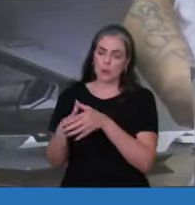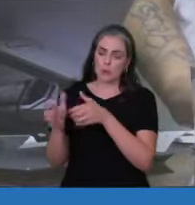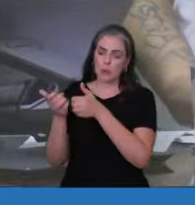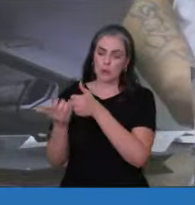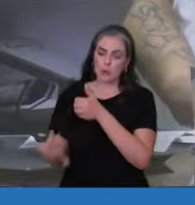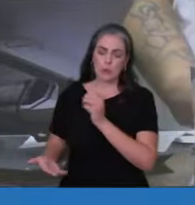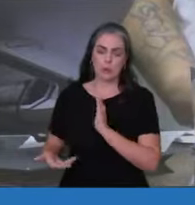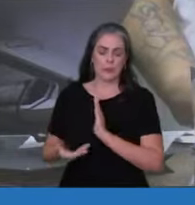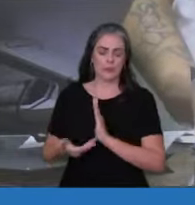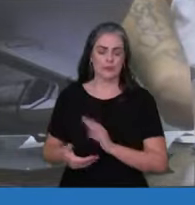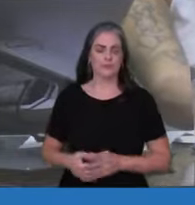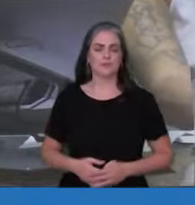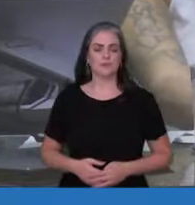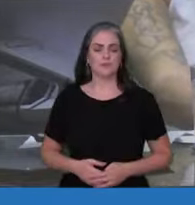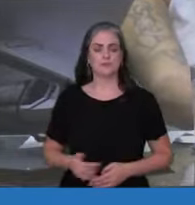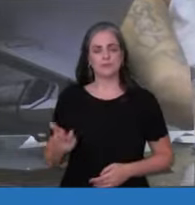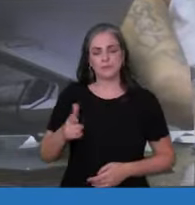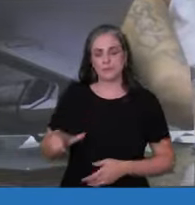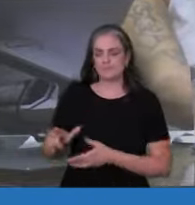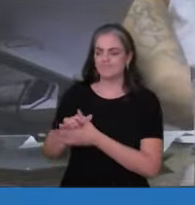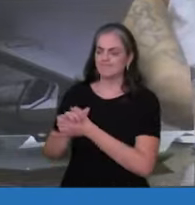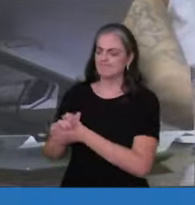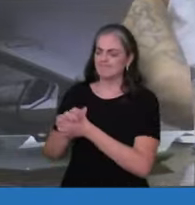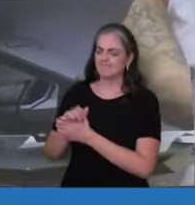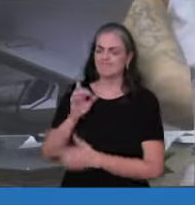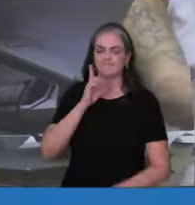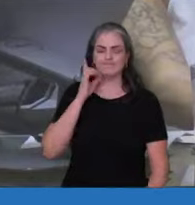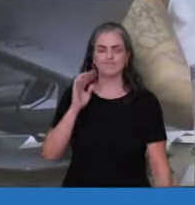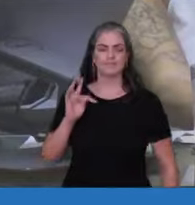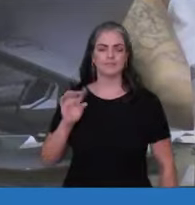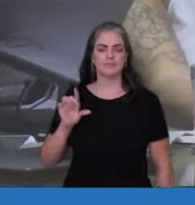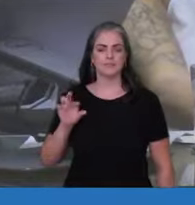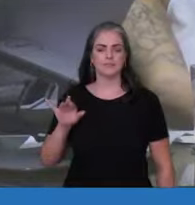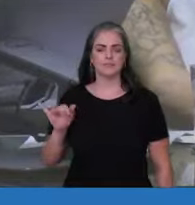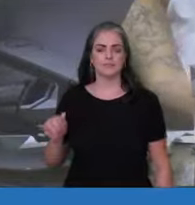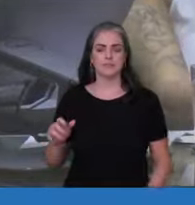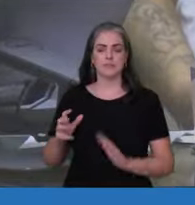Saudando novamente a deputada Talíria pela iniciativa e toda a bancada do PSOL,